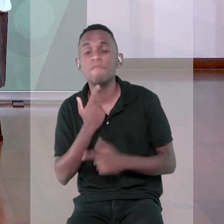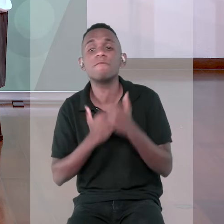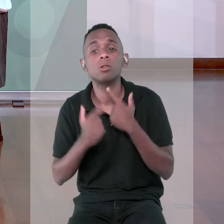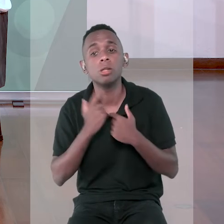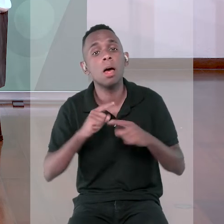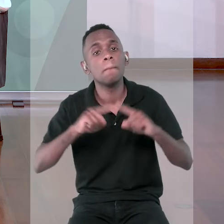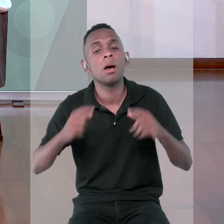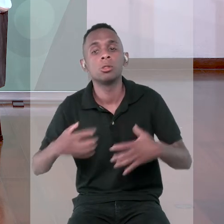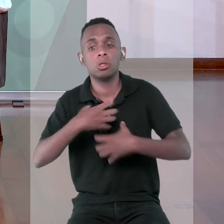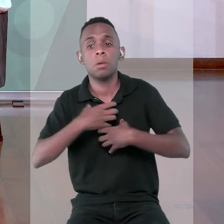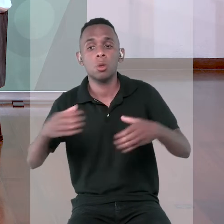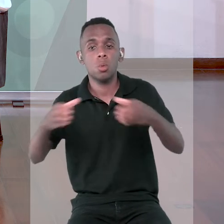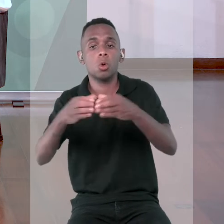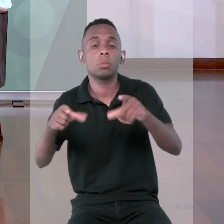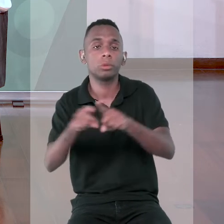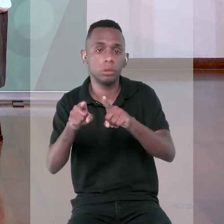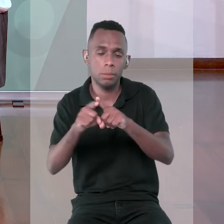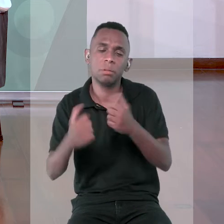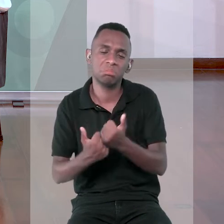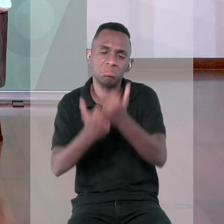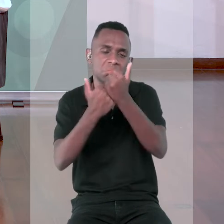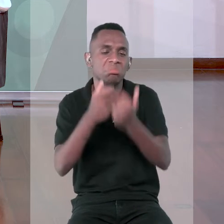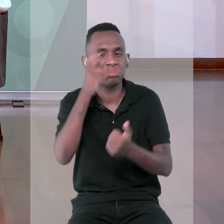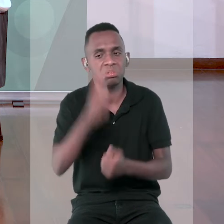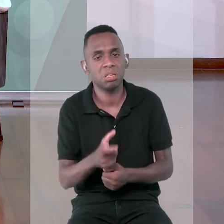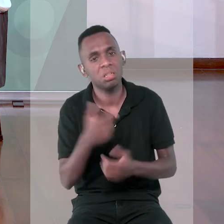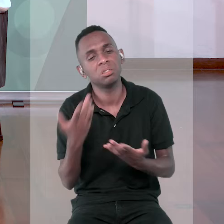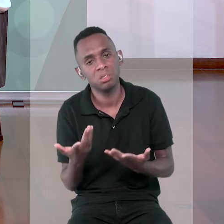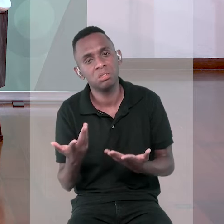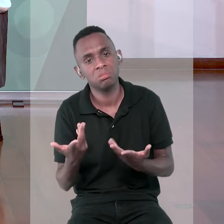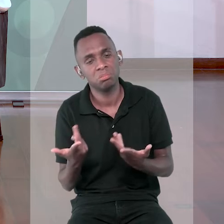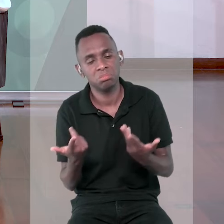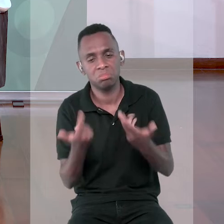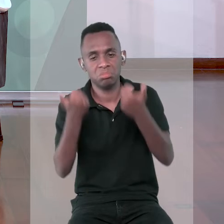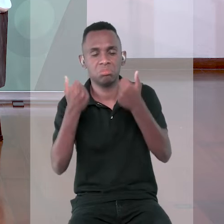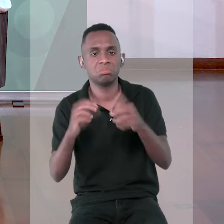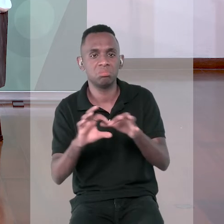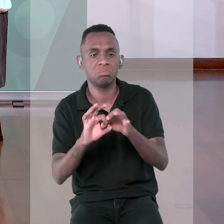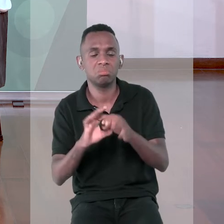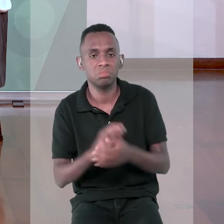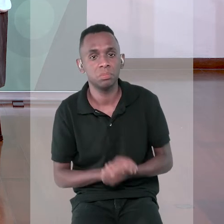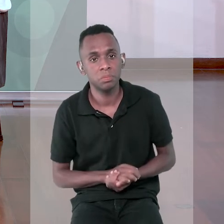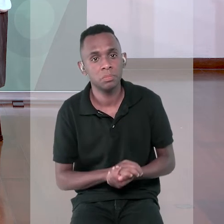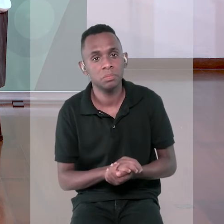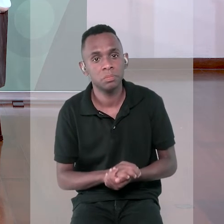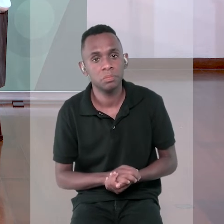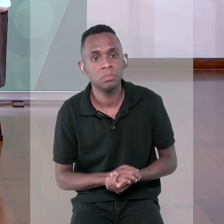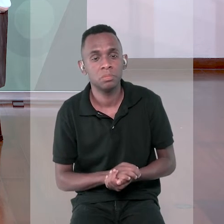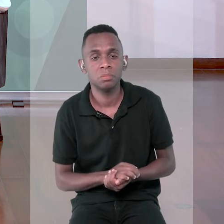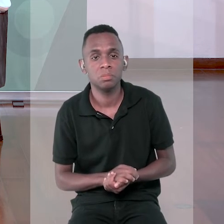perderam o coletivo de vista, né? Isso é muito interessante, essa equação, né? É aí que ela